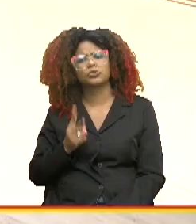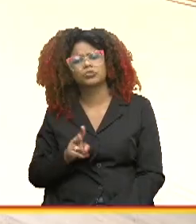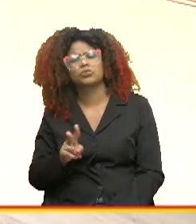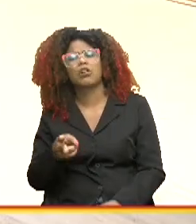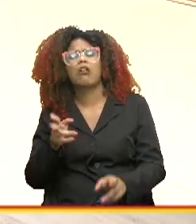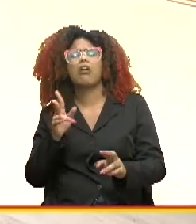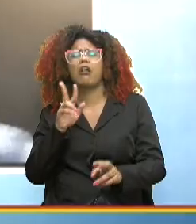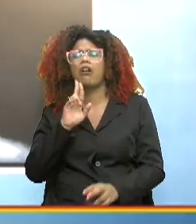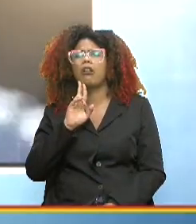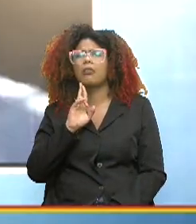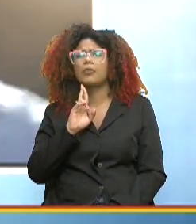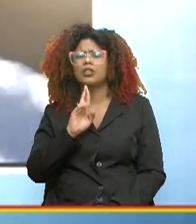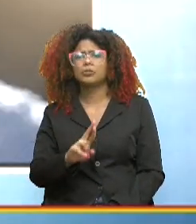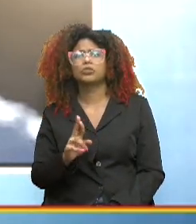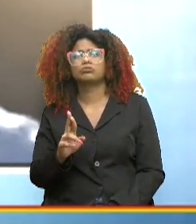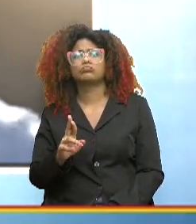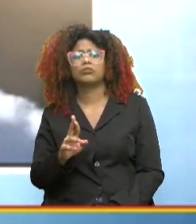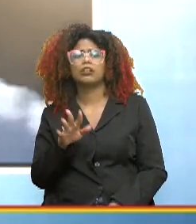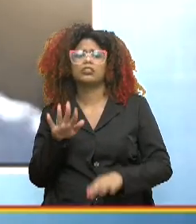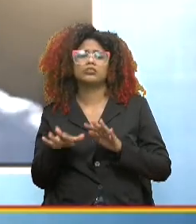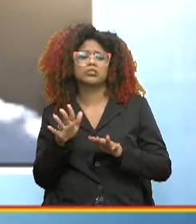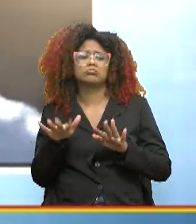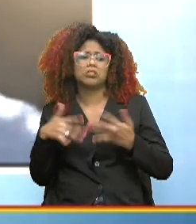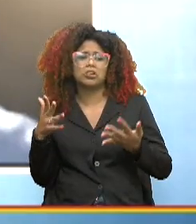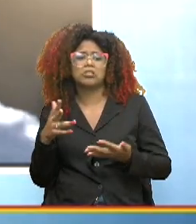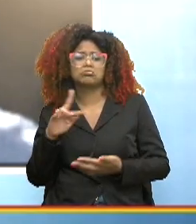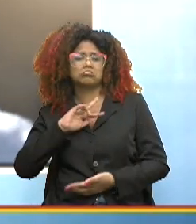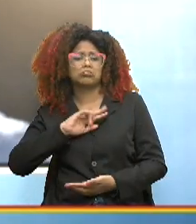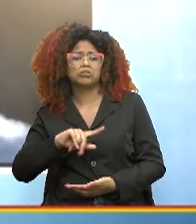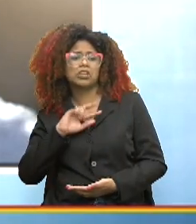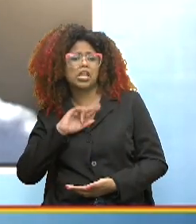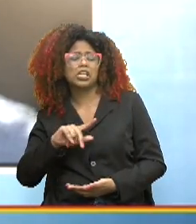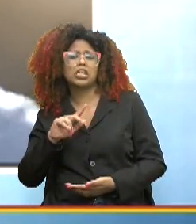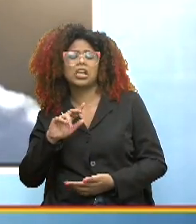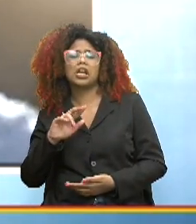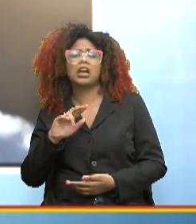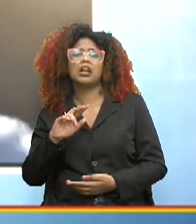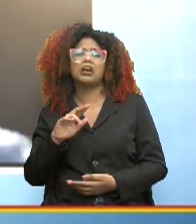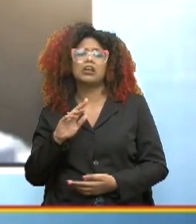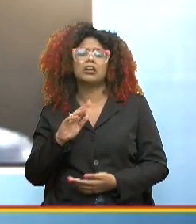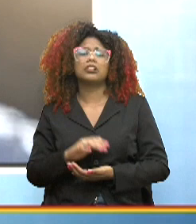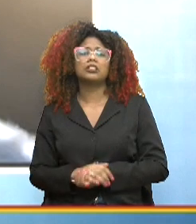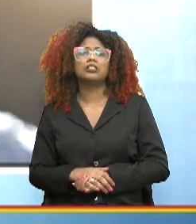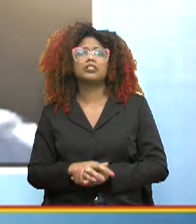Olha então eu não seria gay né porque meu pai e minha mãe são héteros